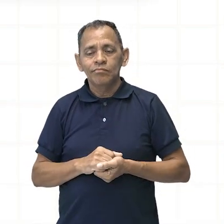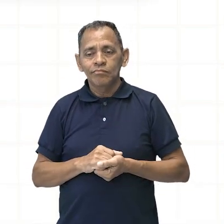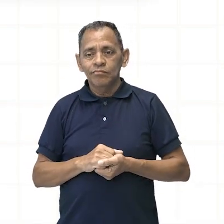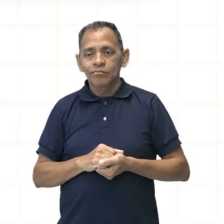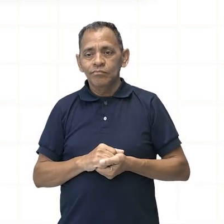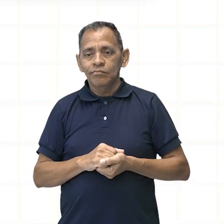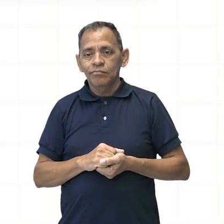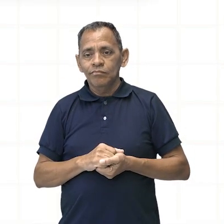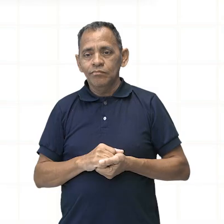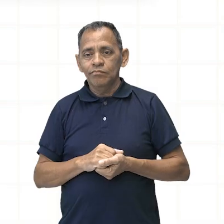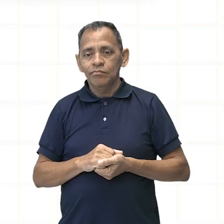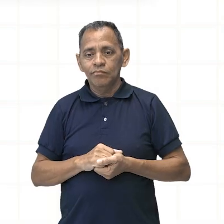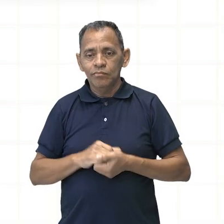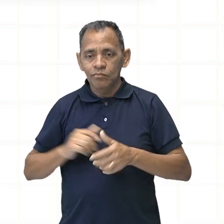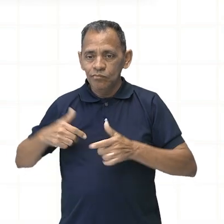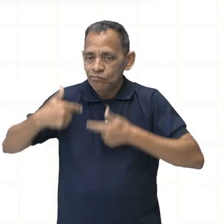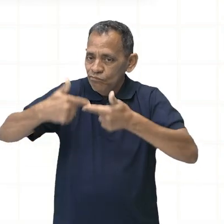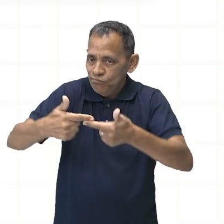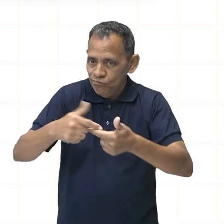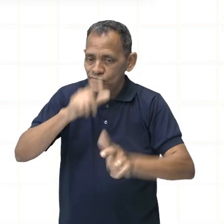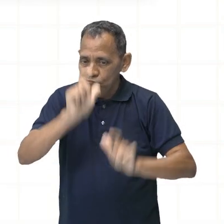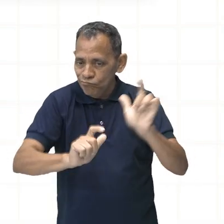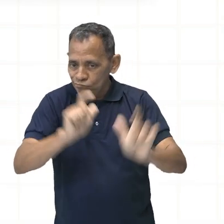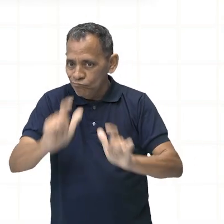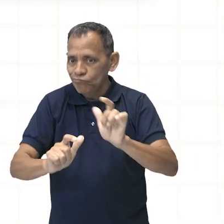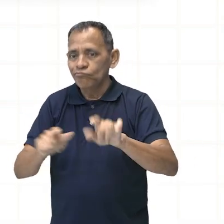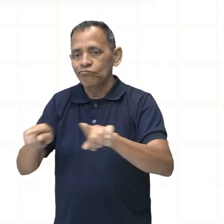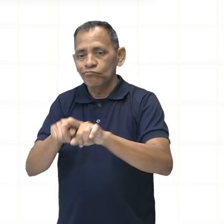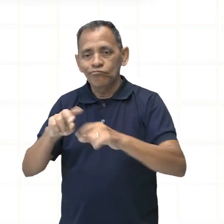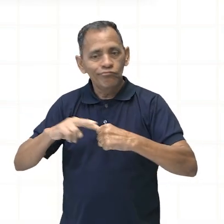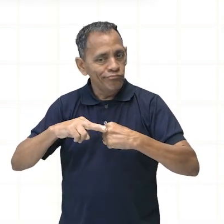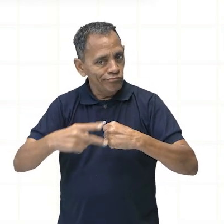As guerras civis, né, é uma das principais consequências